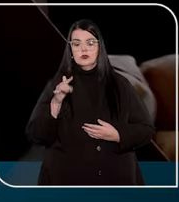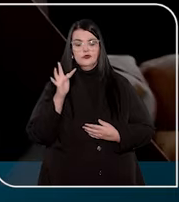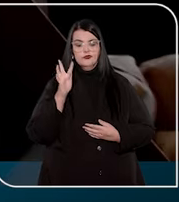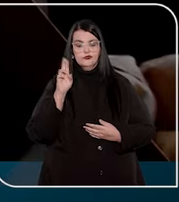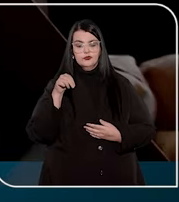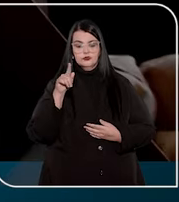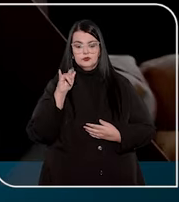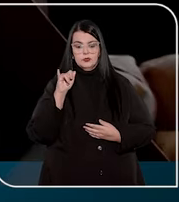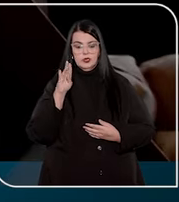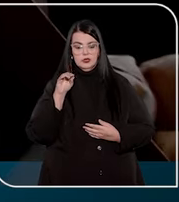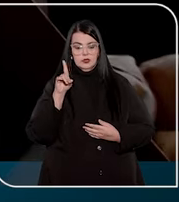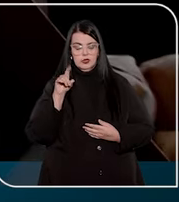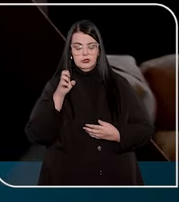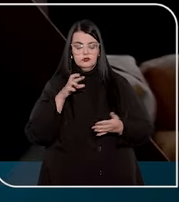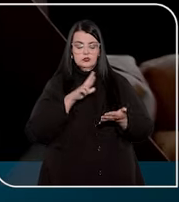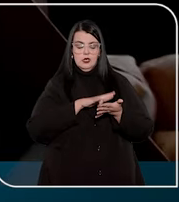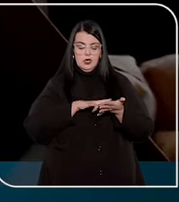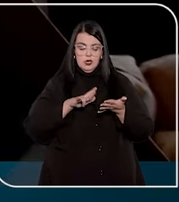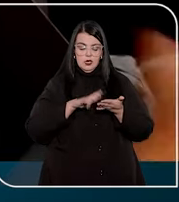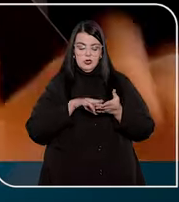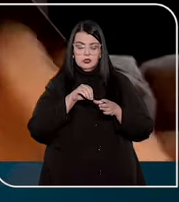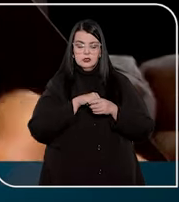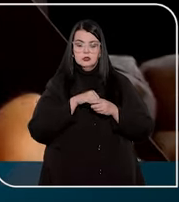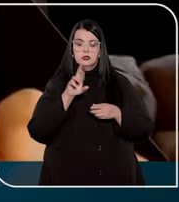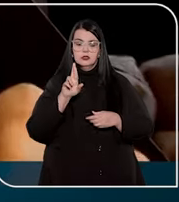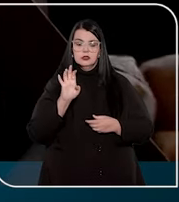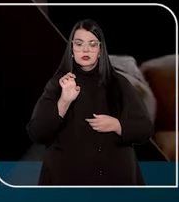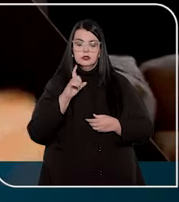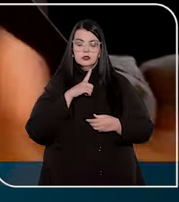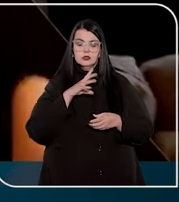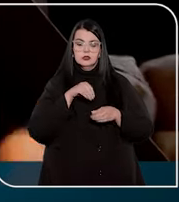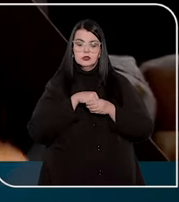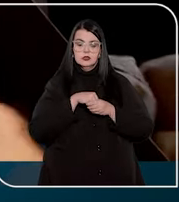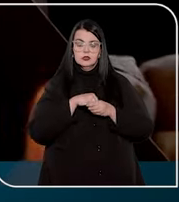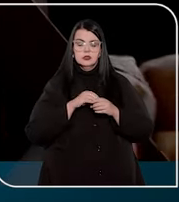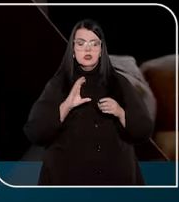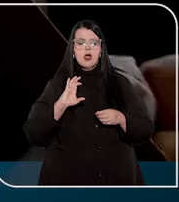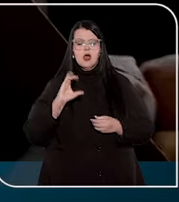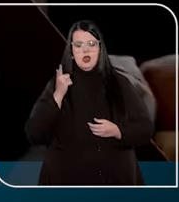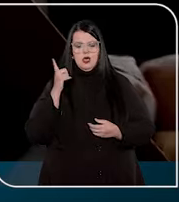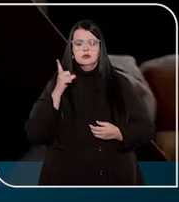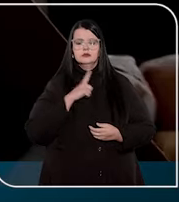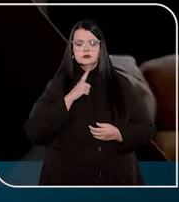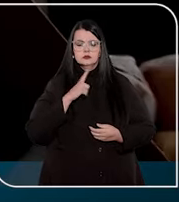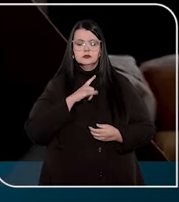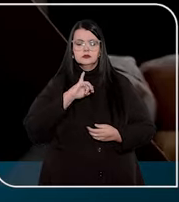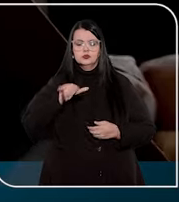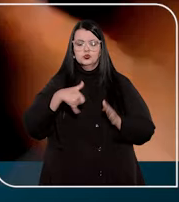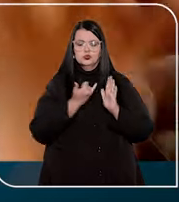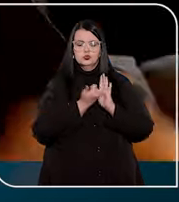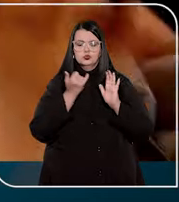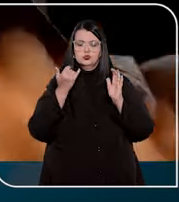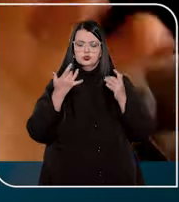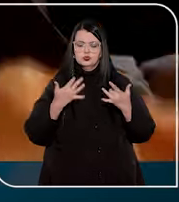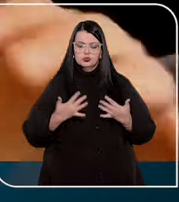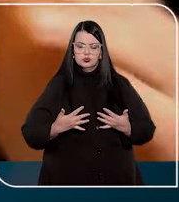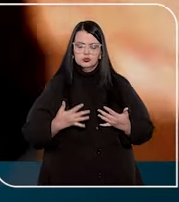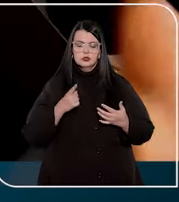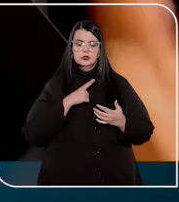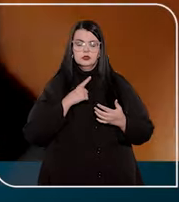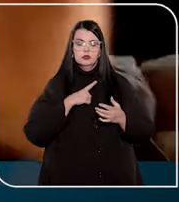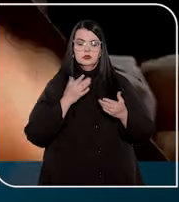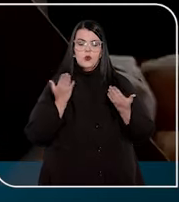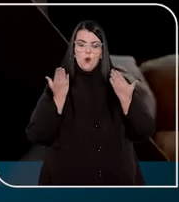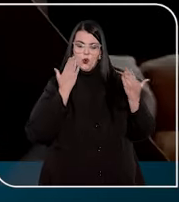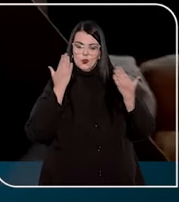entre o agravo em recurso extraordinário, e aí para o agravo em recurso extraordinário, claro, interessa a jurisprudência do Supremo, né? É porque eu estava fazendo um